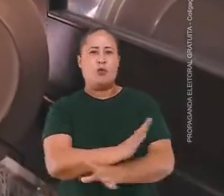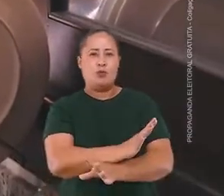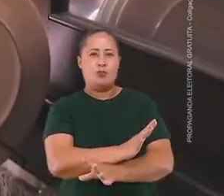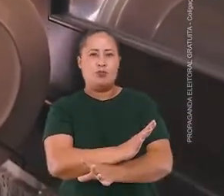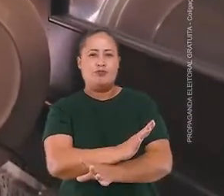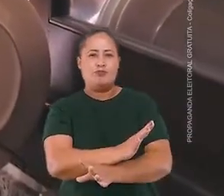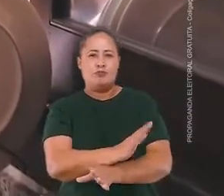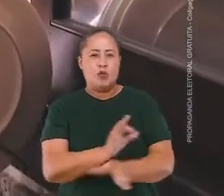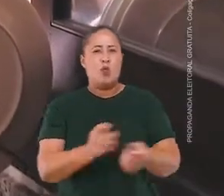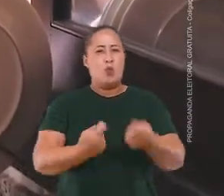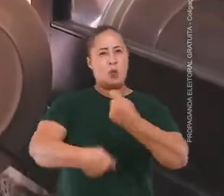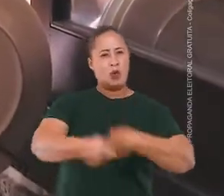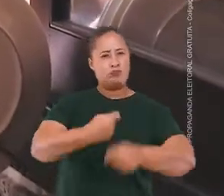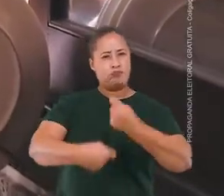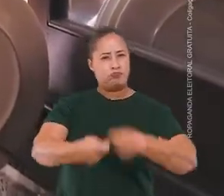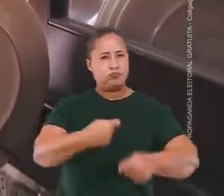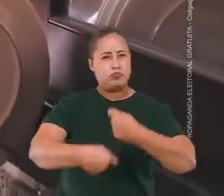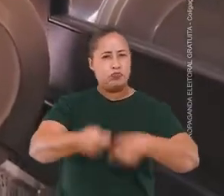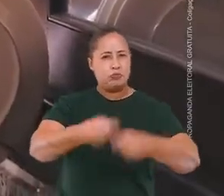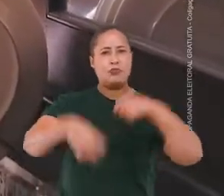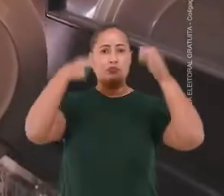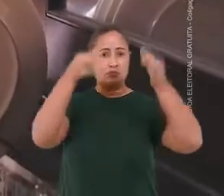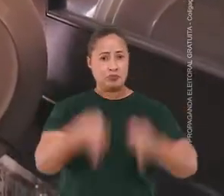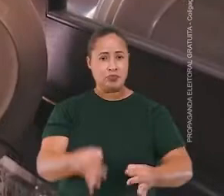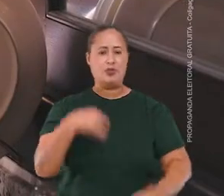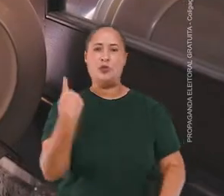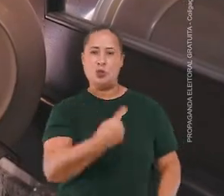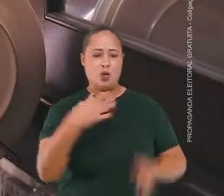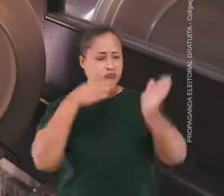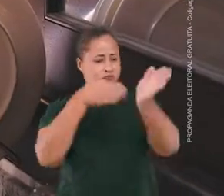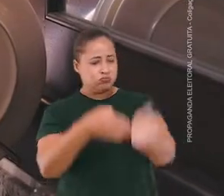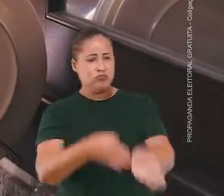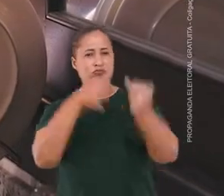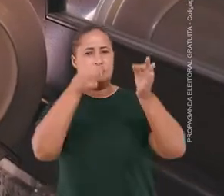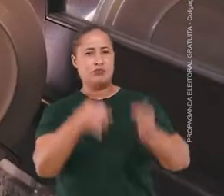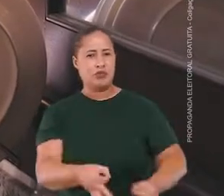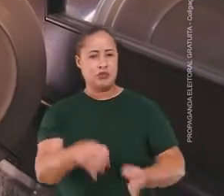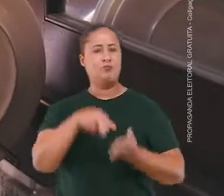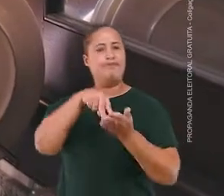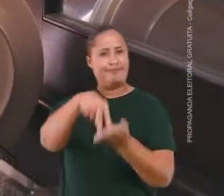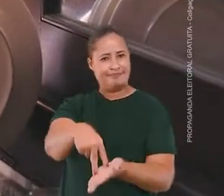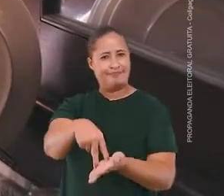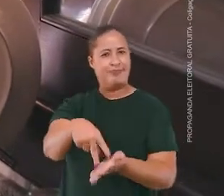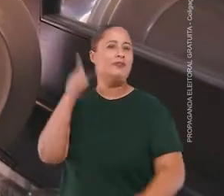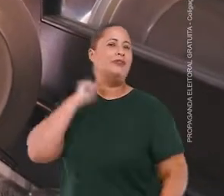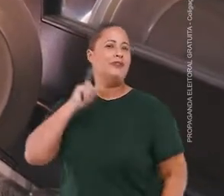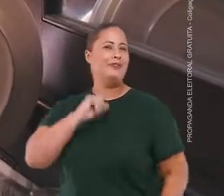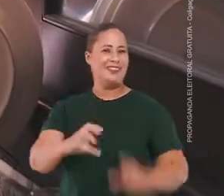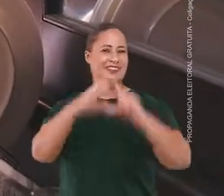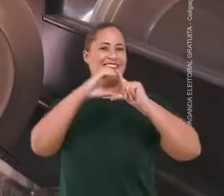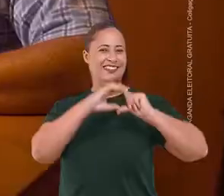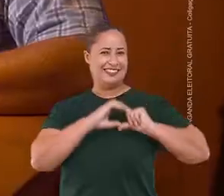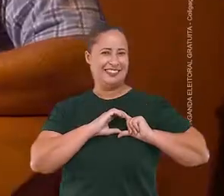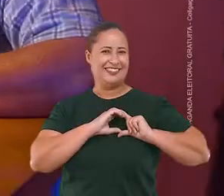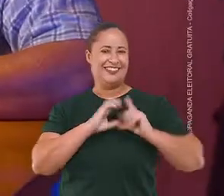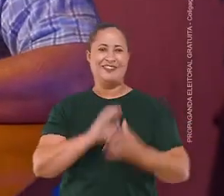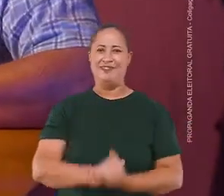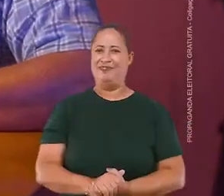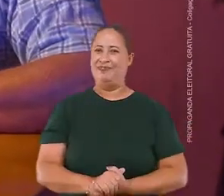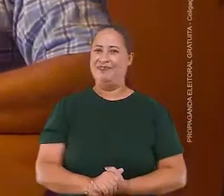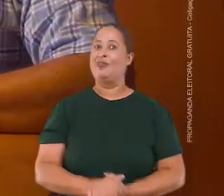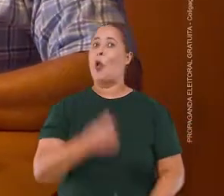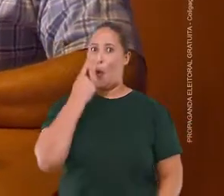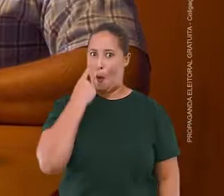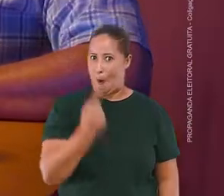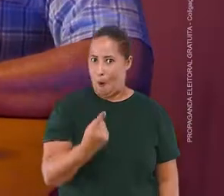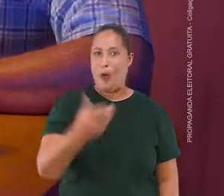Pronto, com gestão de verdade, nós estamos no rumo certo, com pé no chão e Minas no coração.